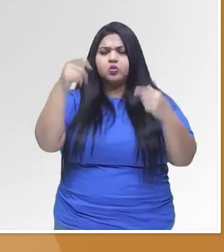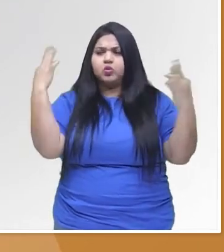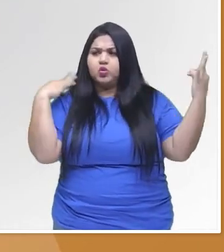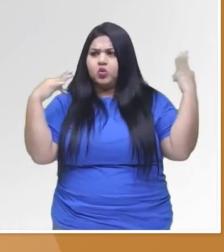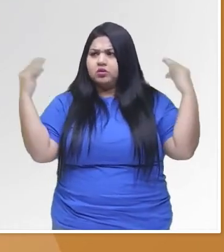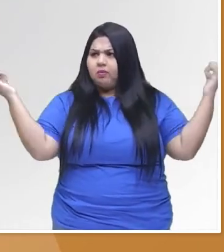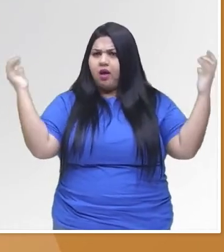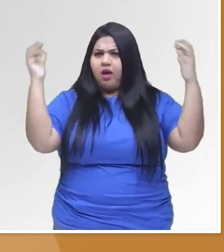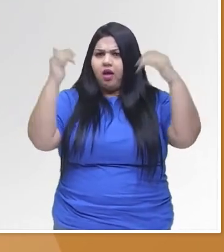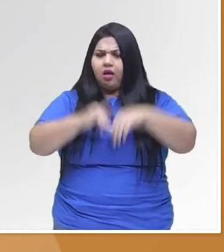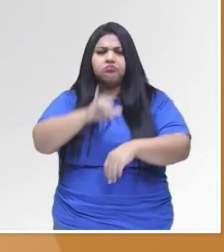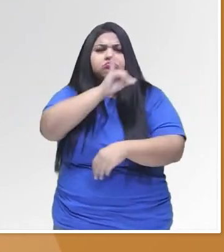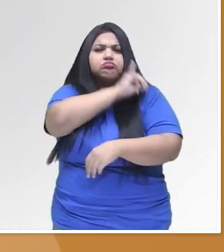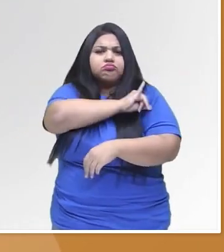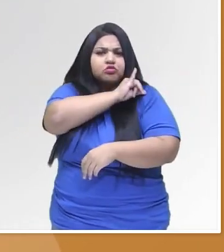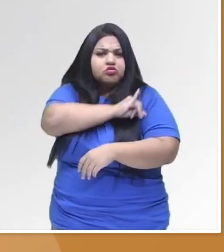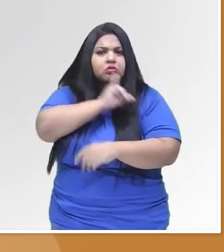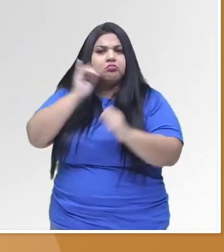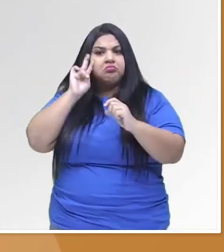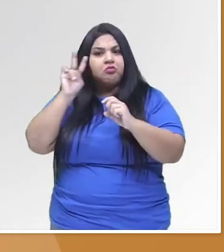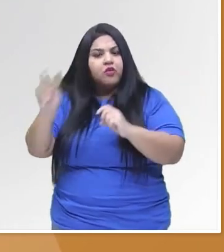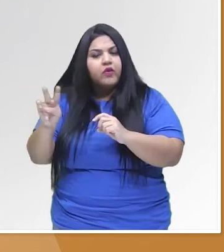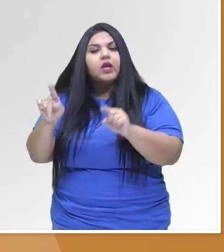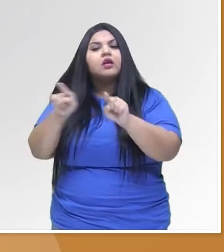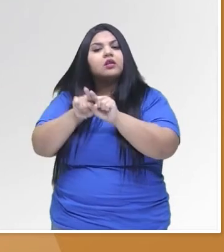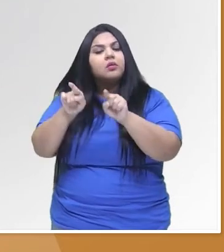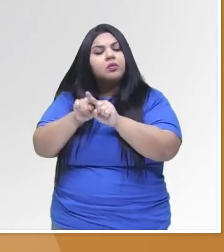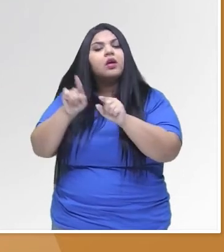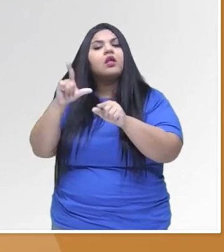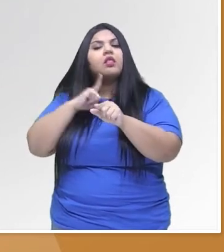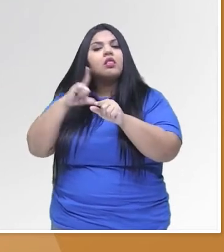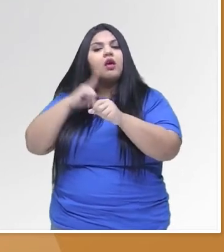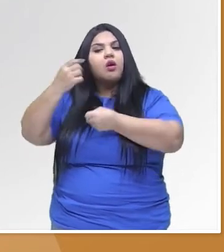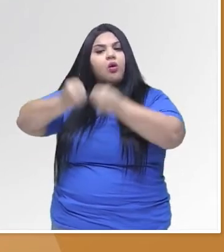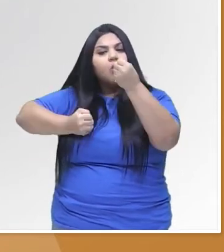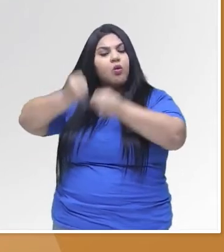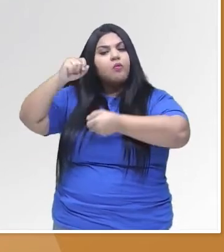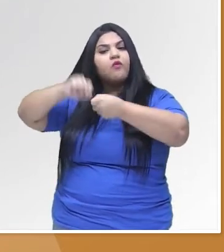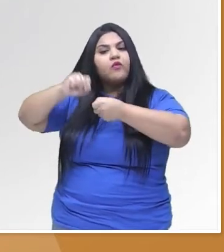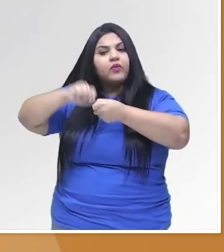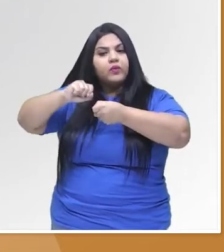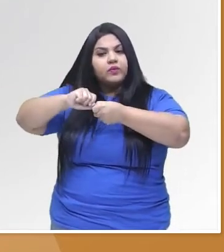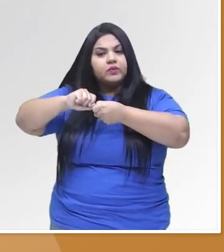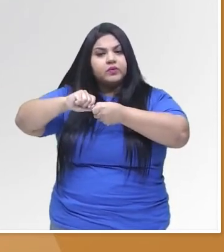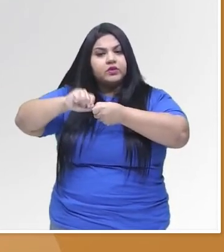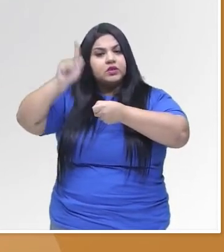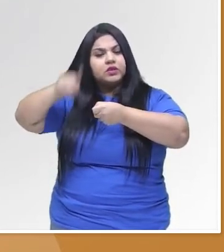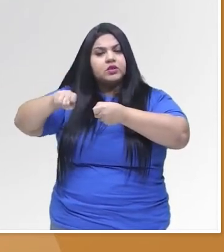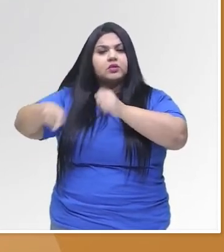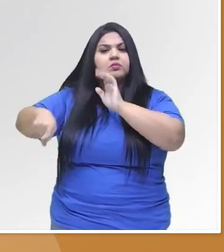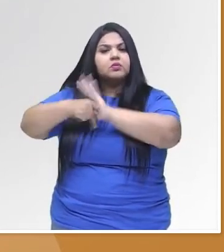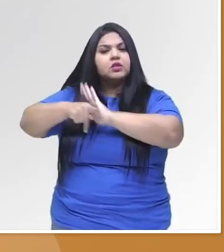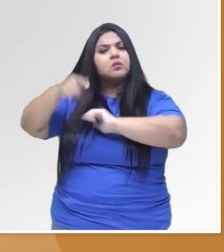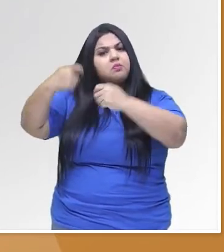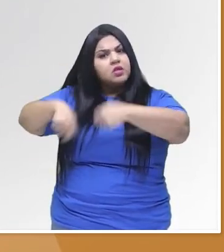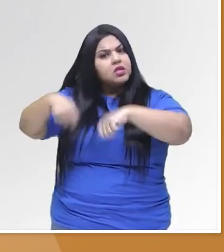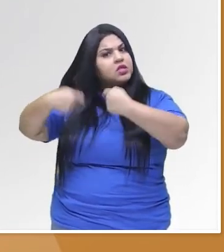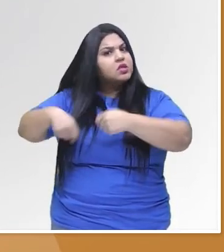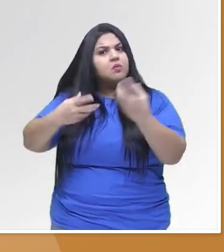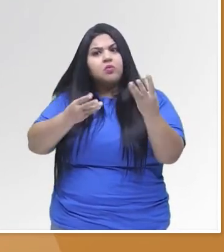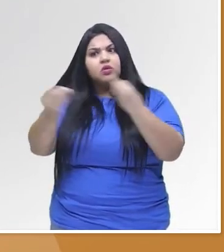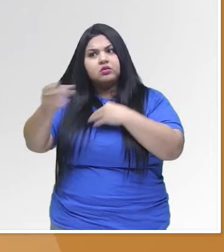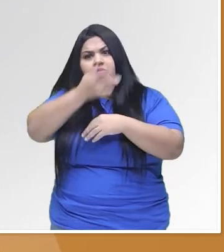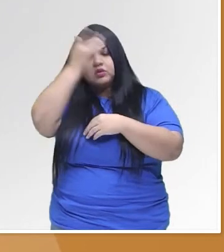né, a produção de automóveis, por exemplo, né, que produzir um automóvel é uma indústria que precisa de muita gente